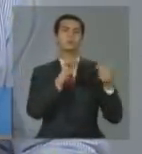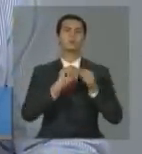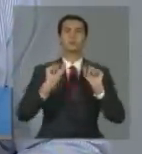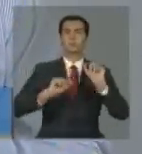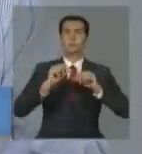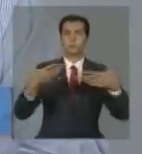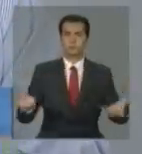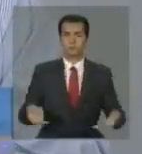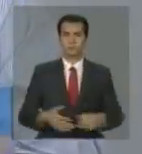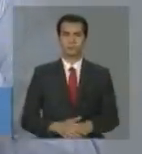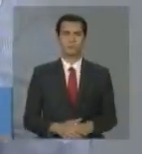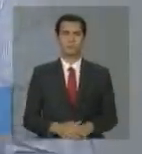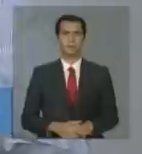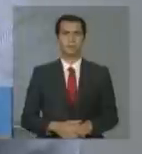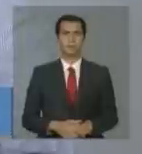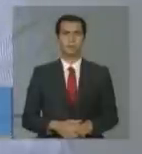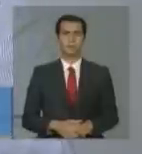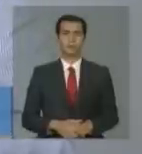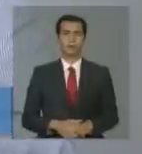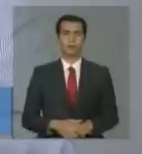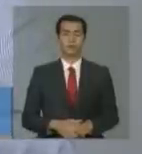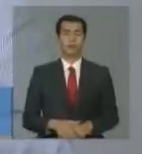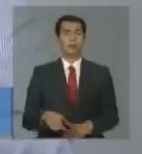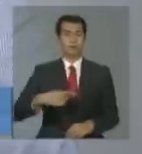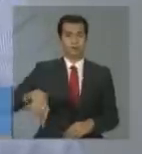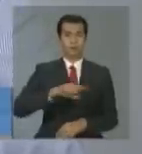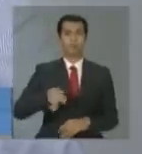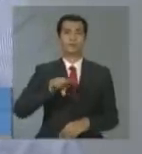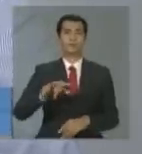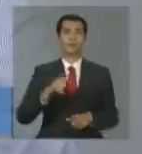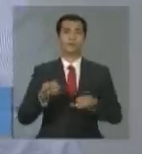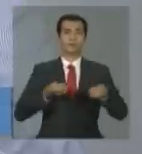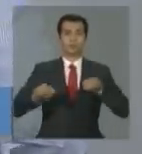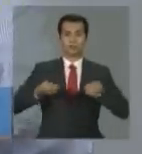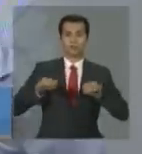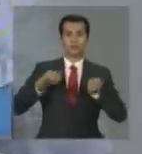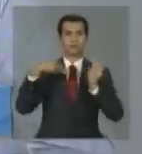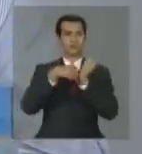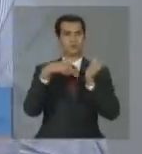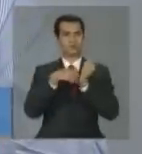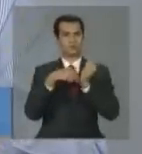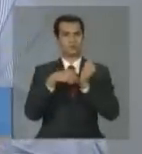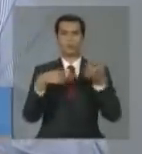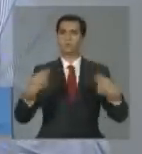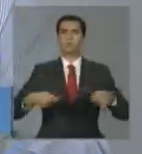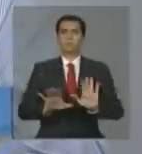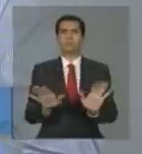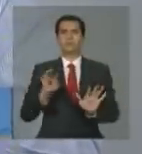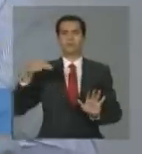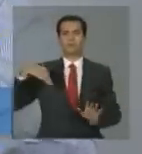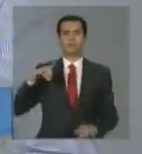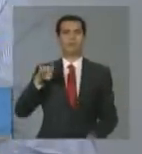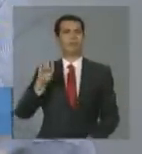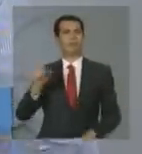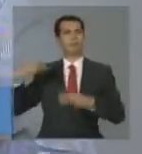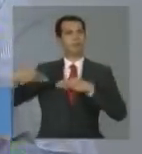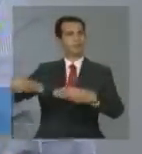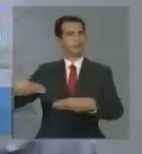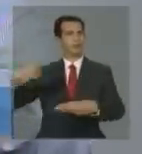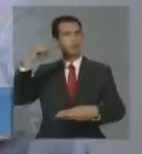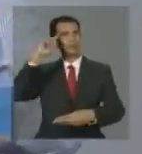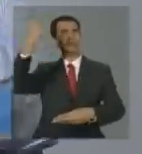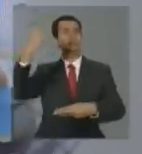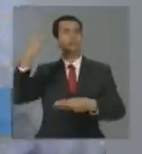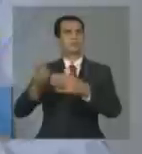política? Eles vão fazer a gestão local dessas senhas. Né? Ela não depende mais do MDS, a gestão do acesso